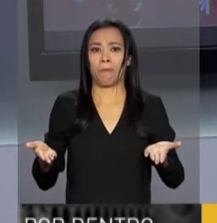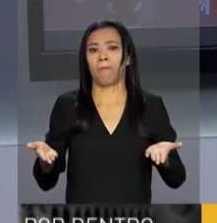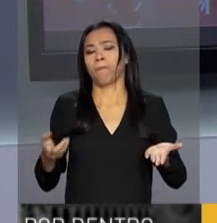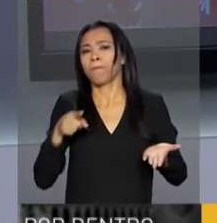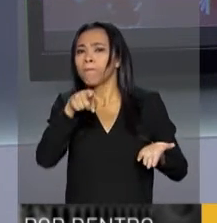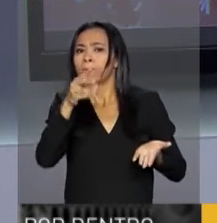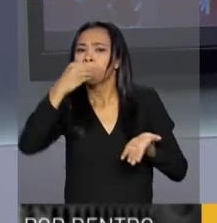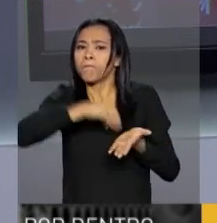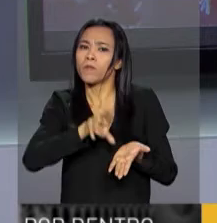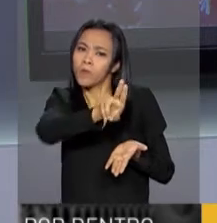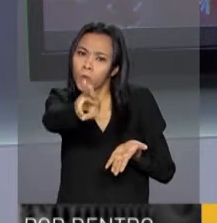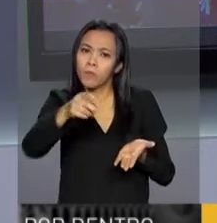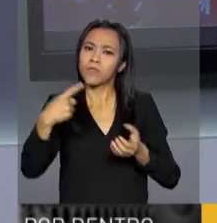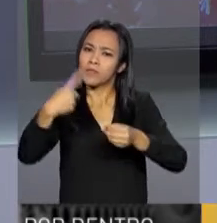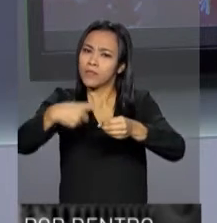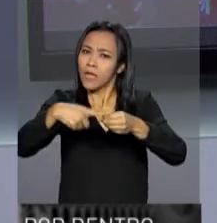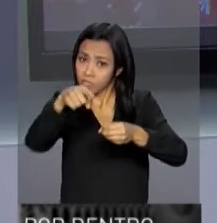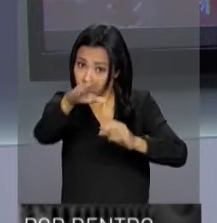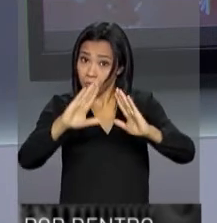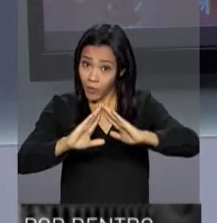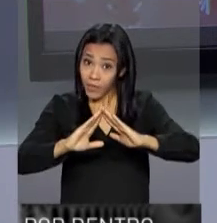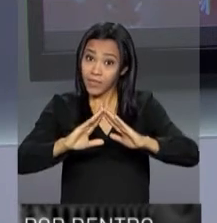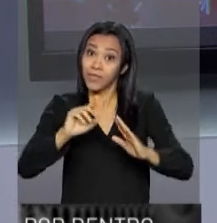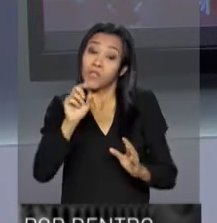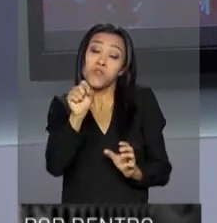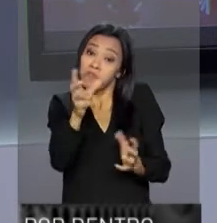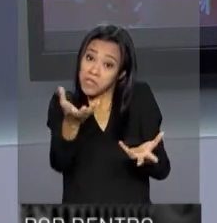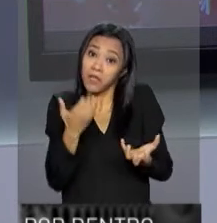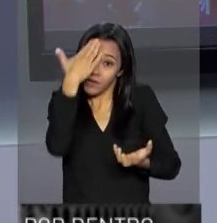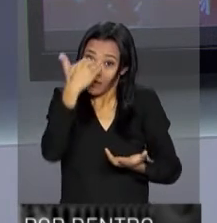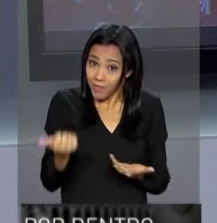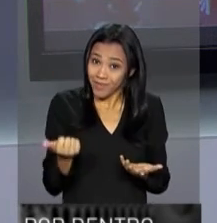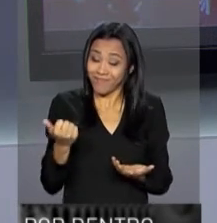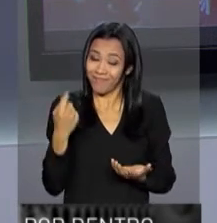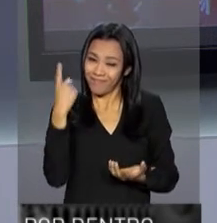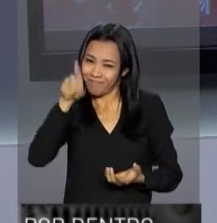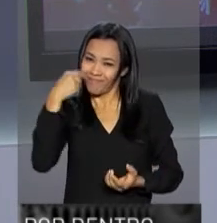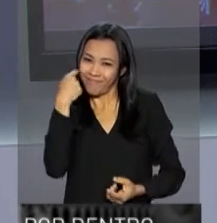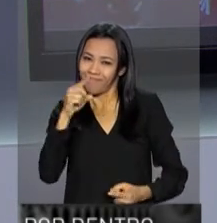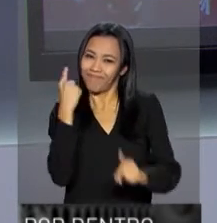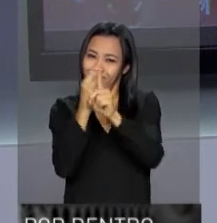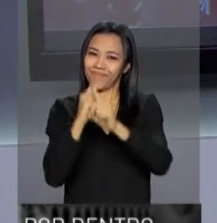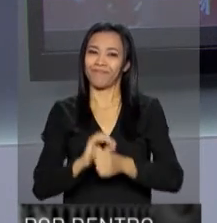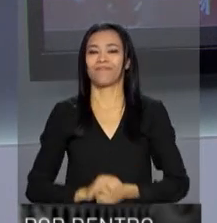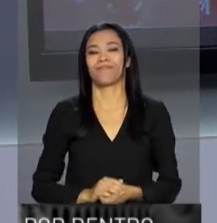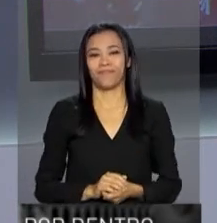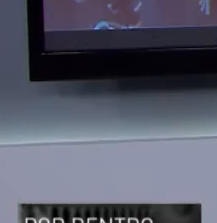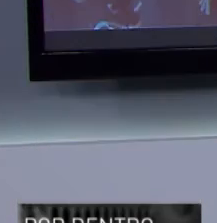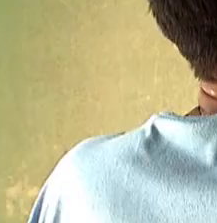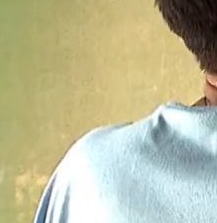pordentrodogoverno@presidencia.gov.br. Informe o seu nome, a cidade onde você mora e o que você gostaria de saber. Até a próxima!